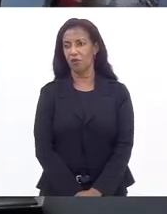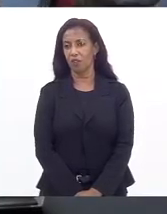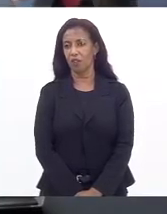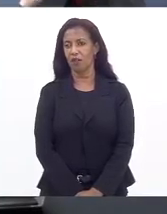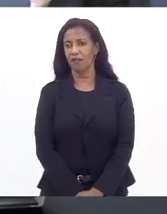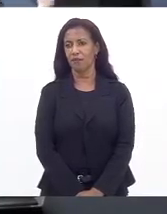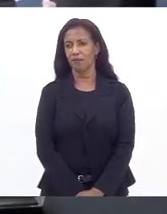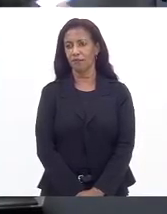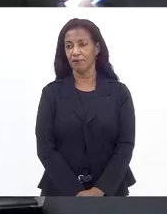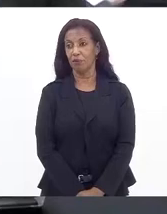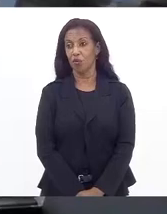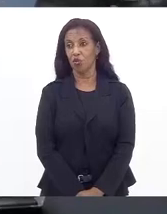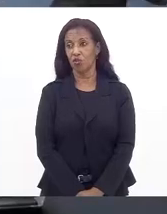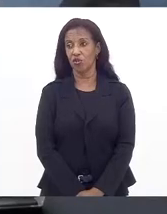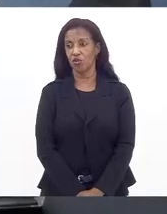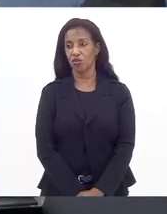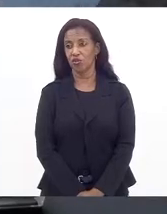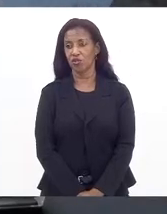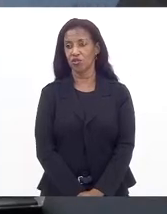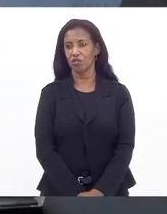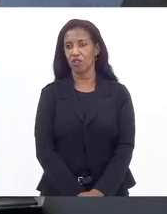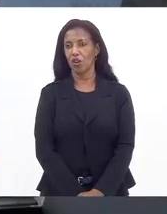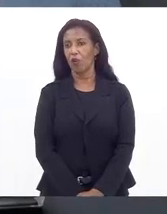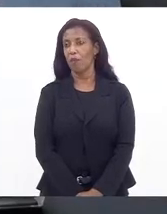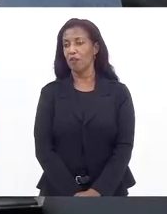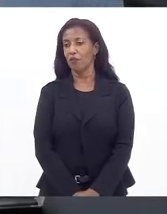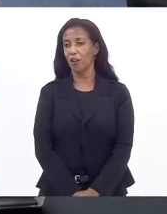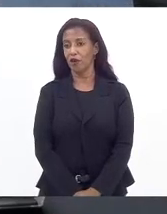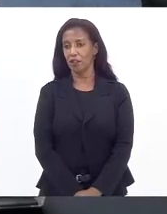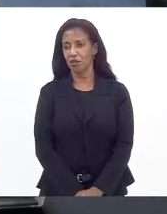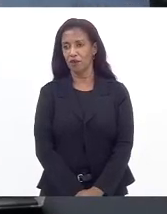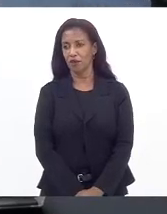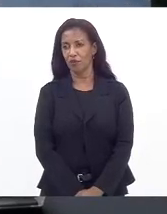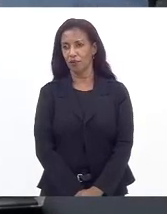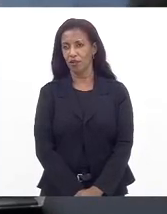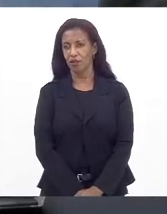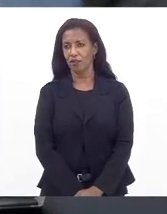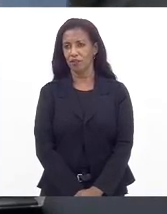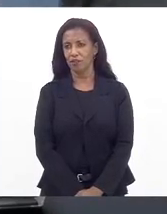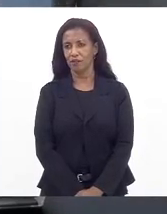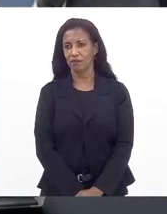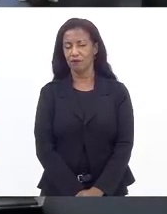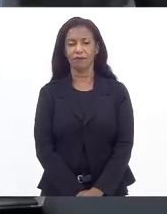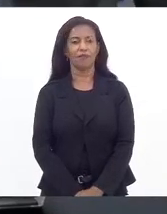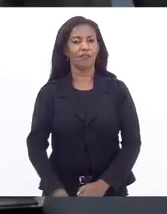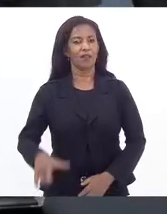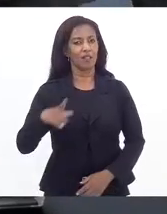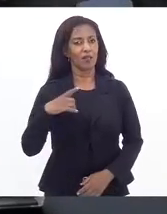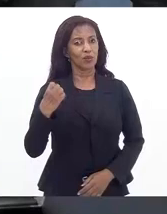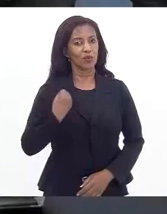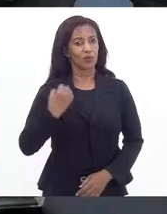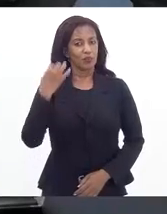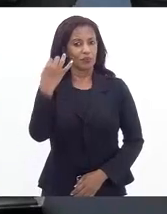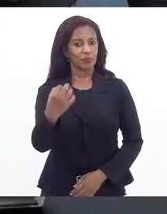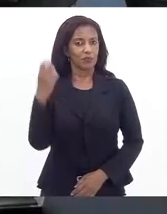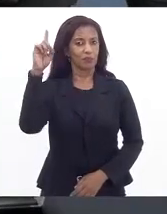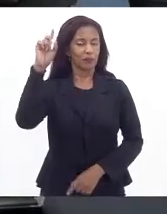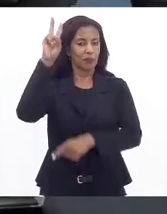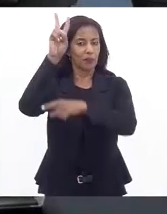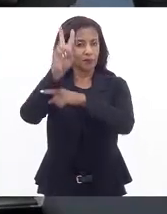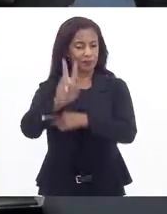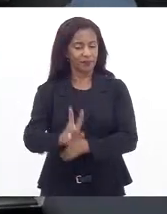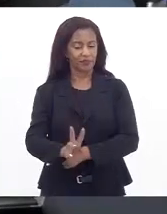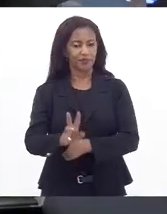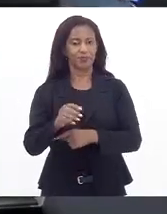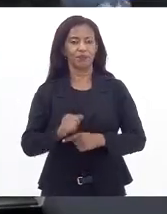E aí em havendo número legal sobre a proteção